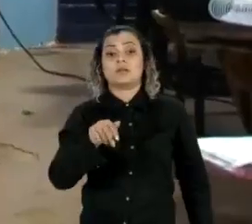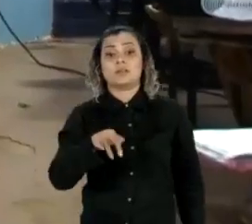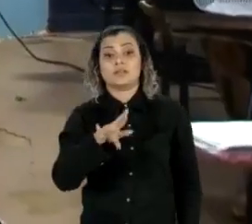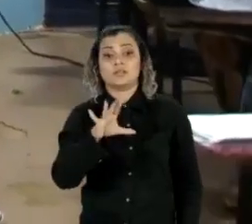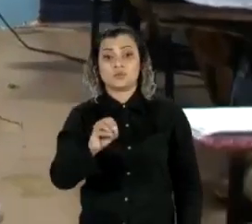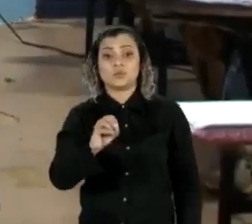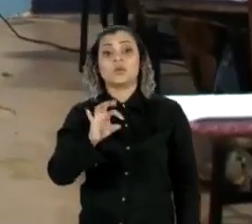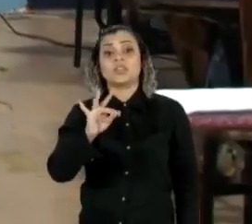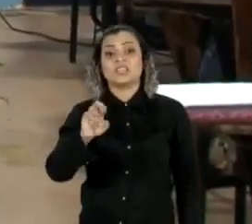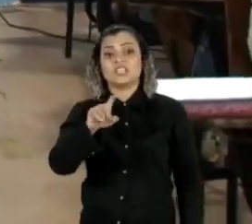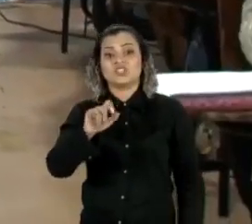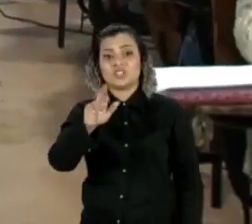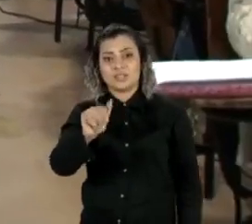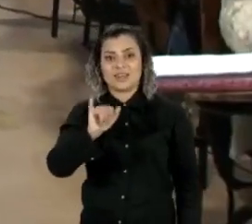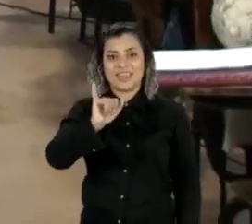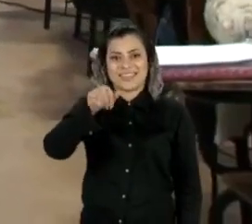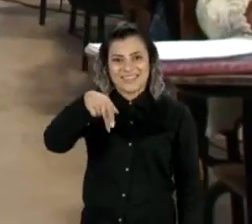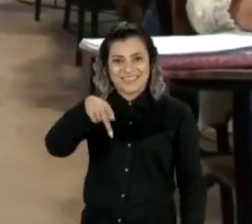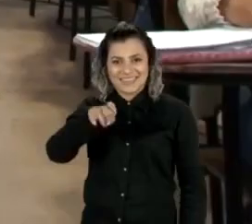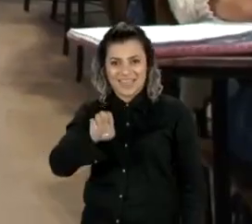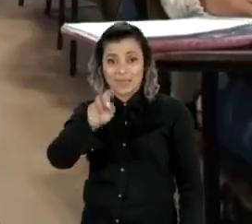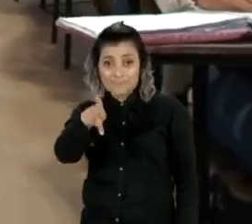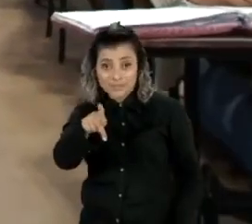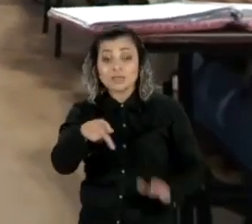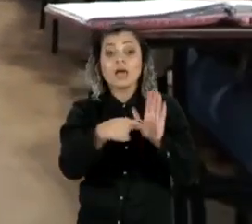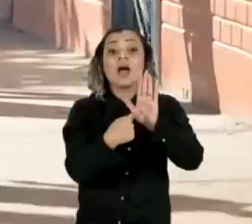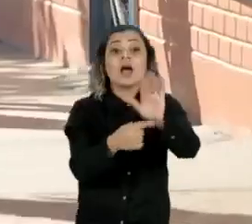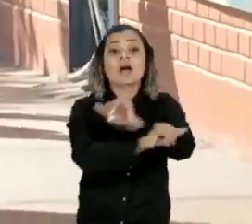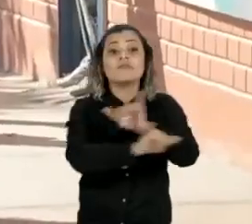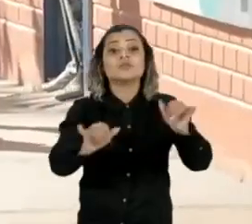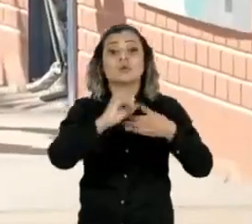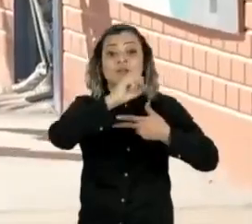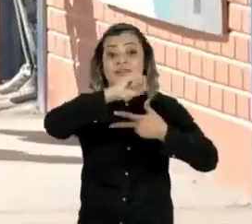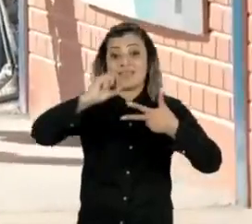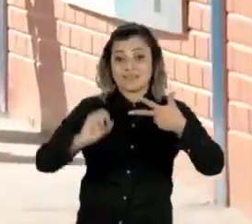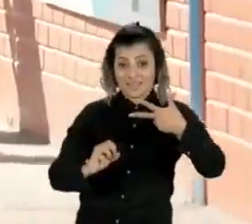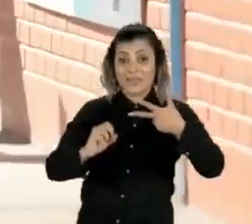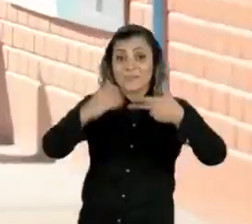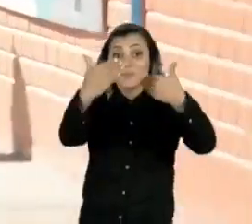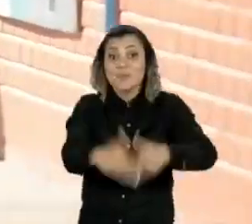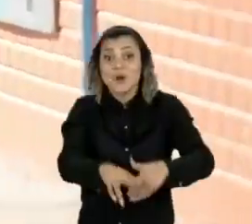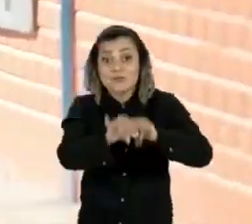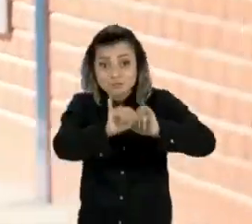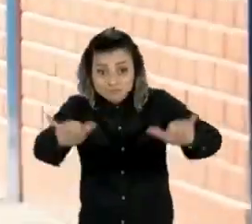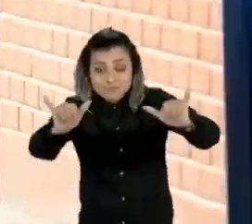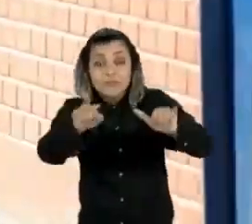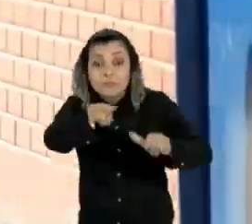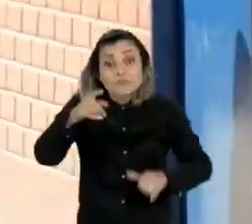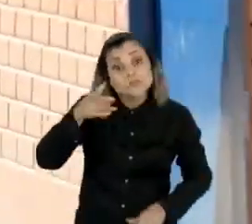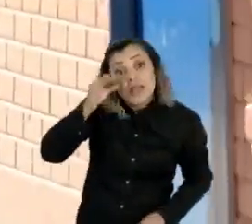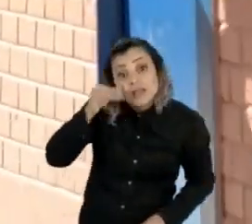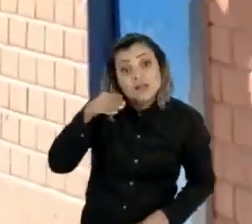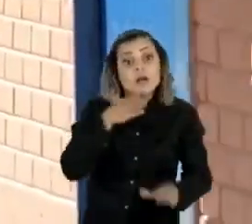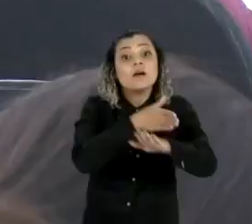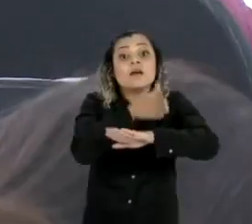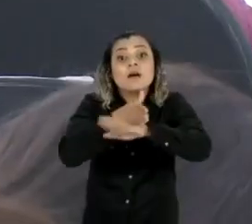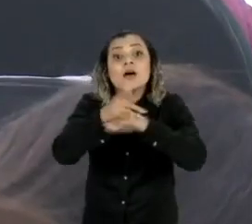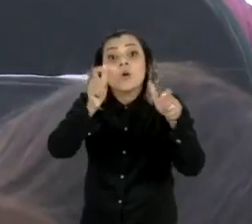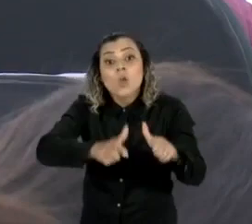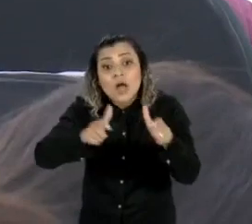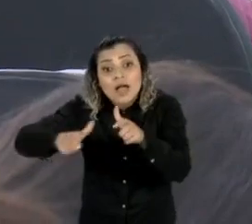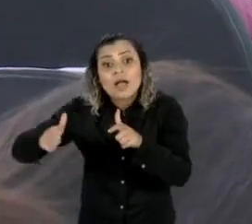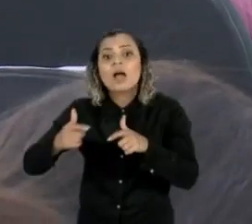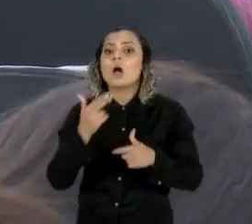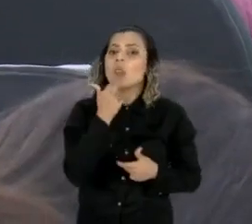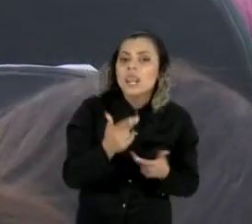INEP, divulgou hoje os locais onde serão realizadas as provas do Exame Nacional do Ensino Médio. Para consultar local, número da sala e opção de